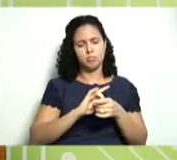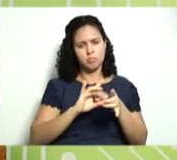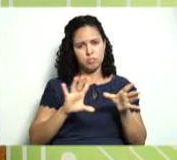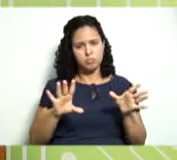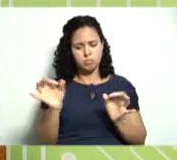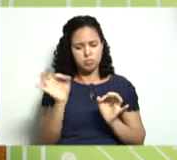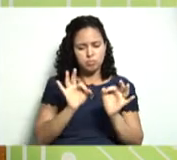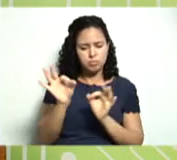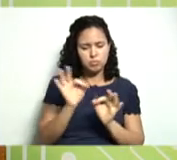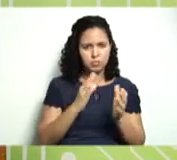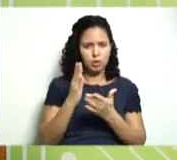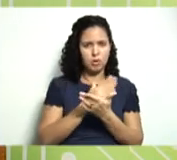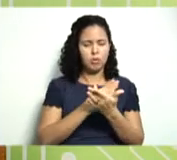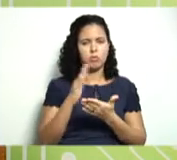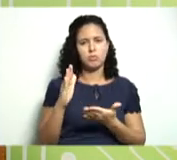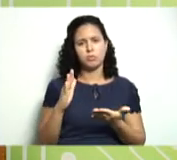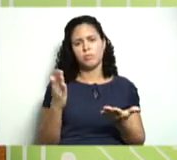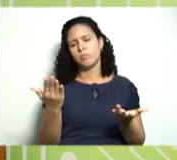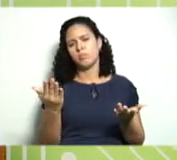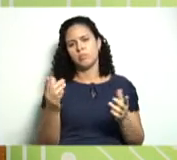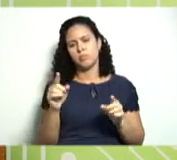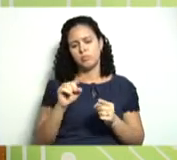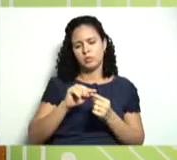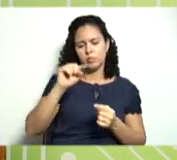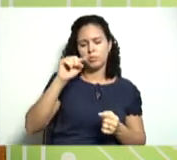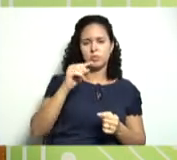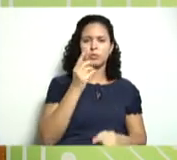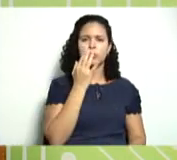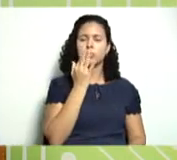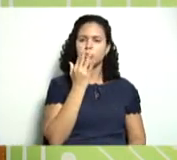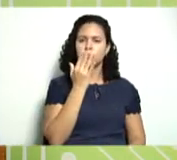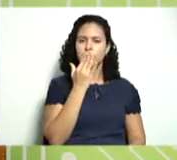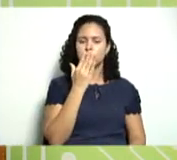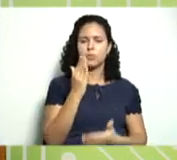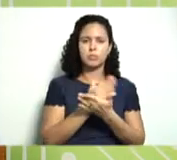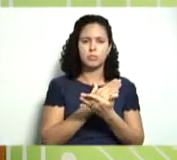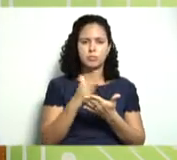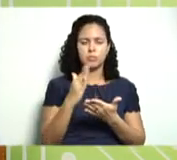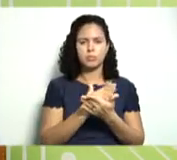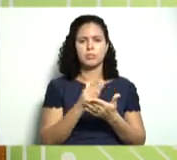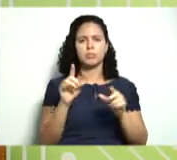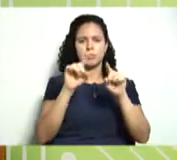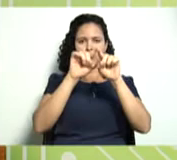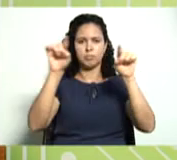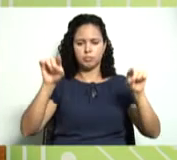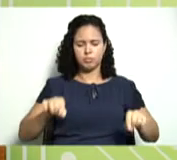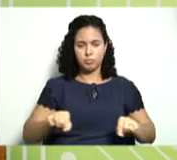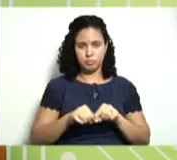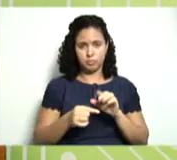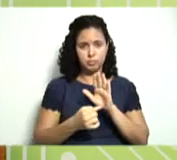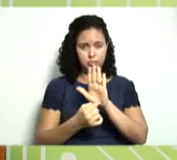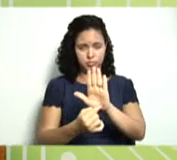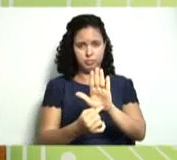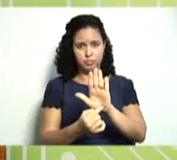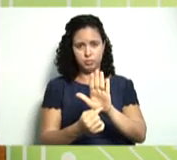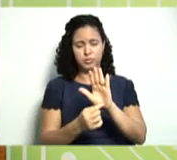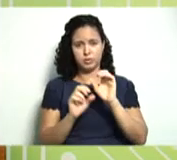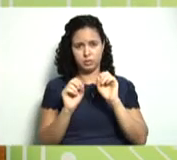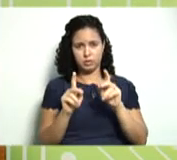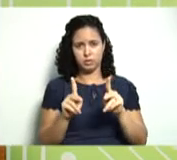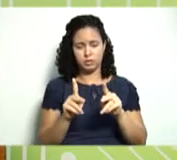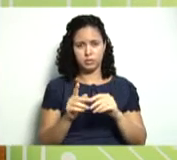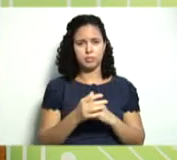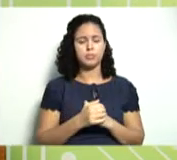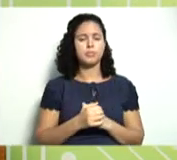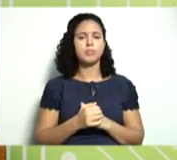como eu coloquei aqui tamanho cores há alguns efeitos de borda que eu vou mostrar aqui pra vocês também da estatal